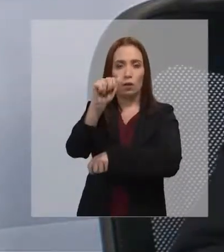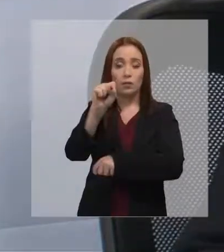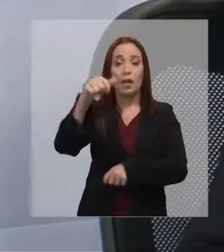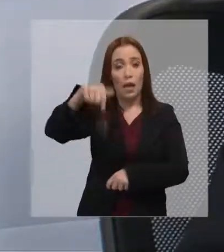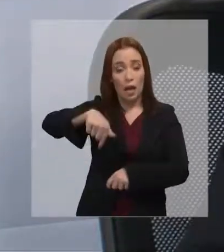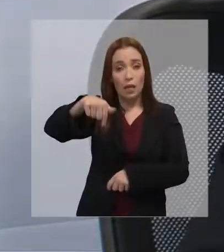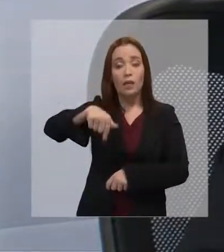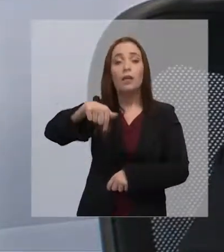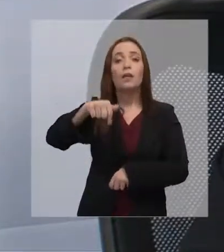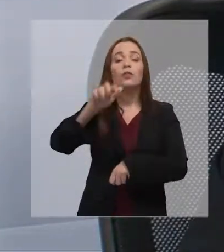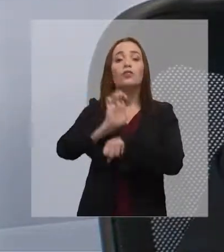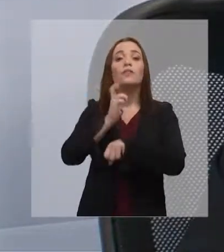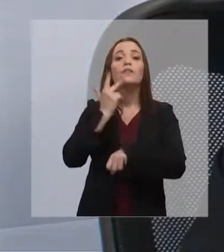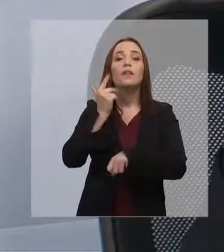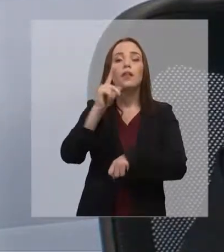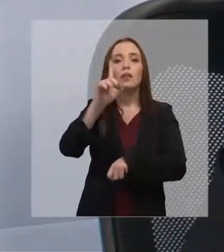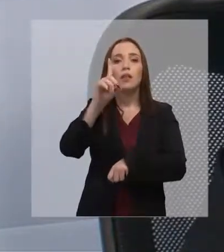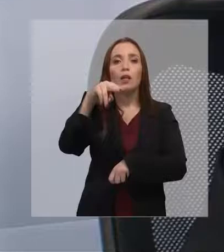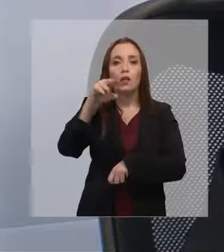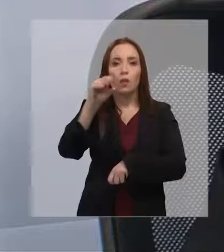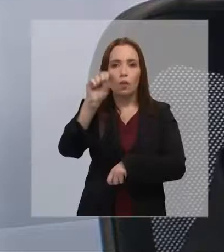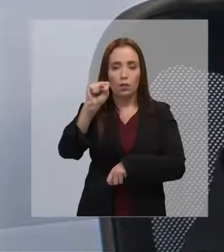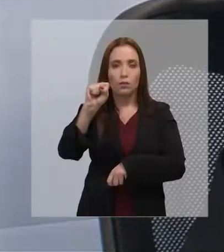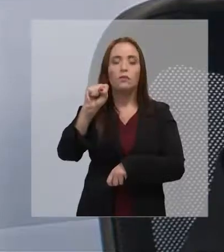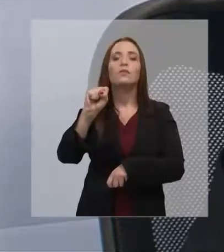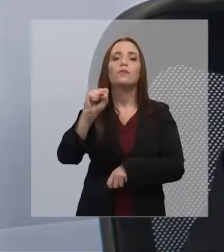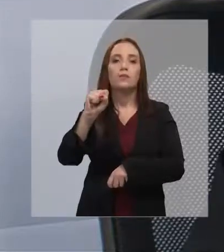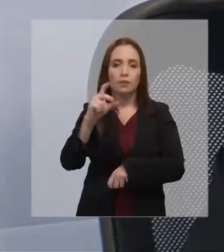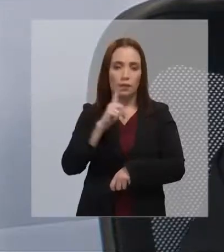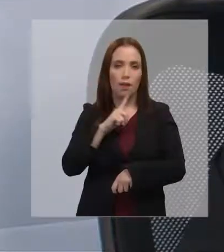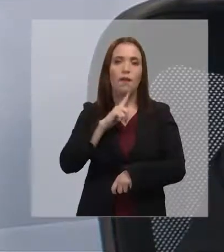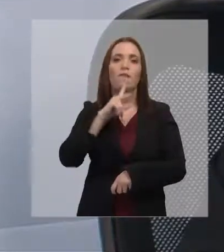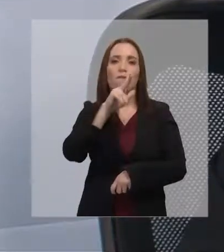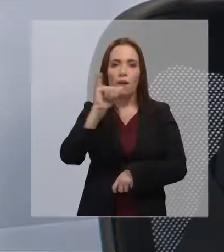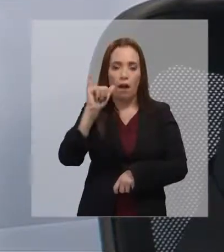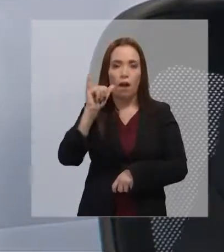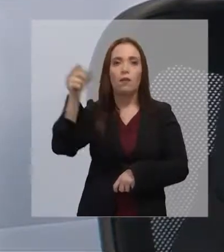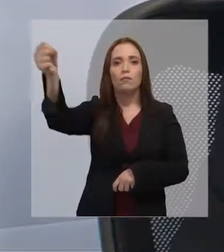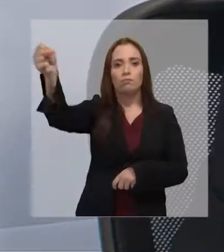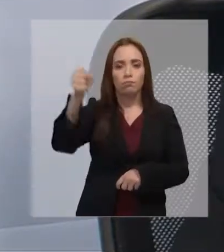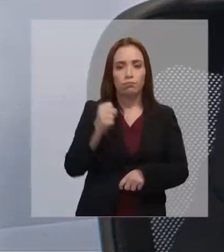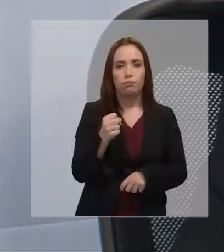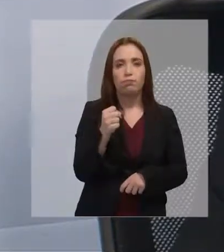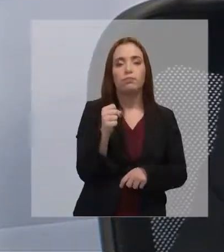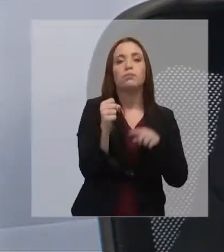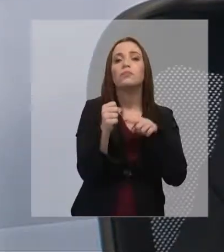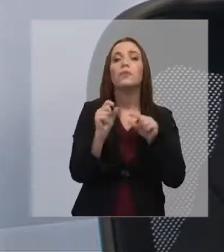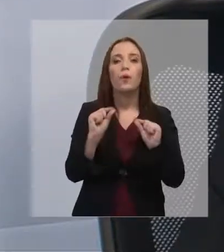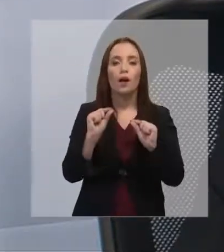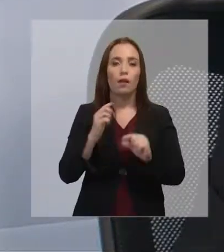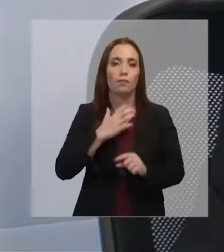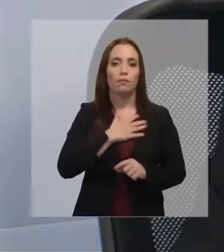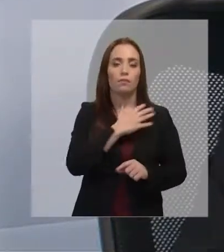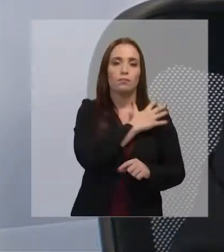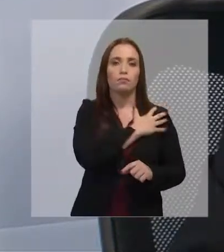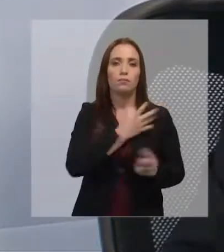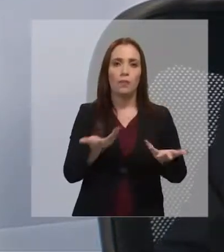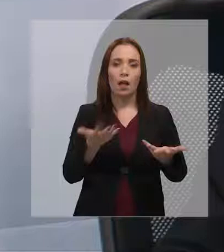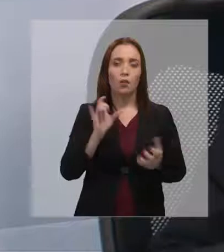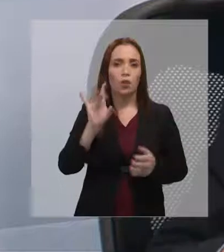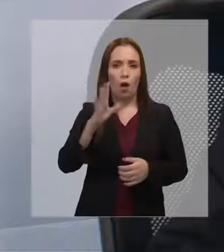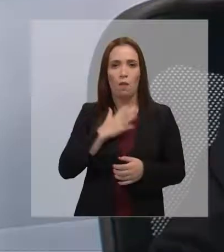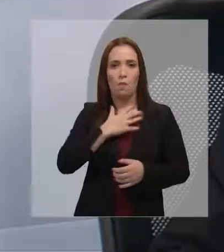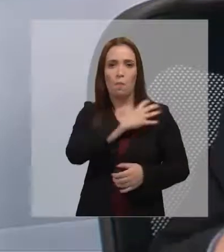Aqui, o nosso DENOX, tudo indica que é ventilado também que poderá ser entregue a alguém ligado aos militares. Quer